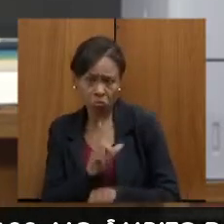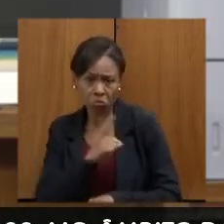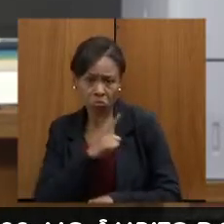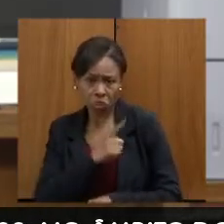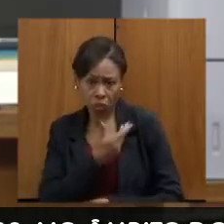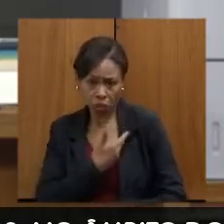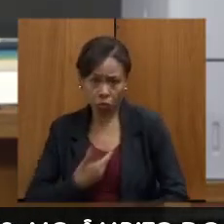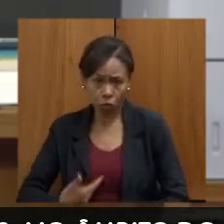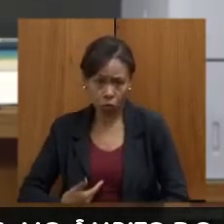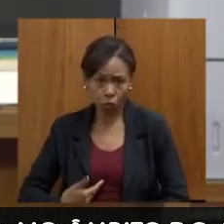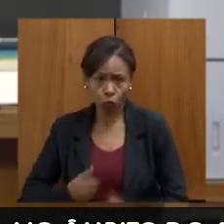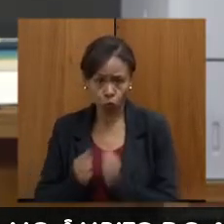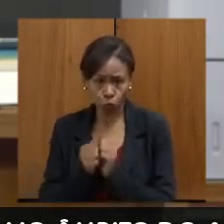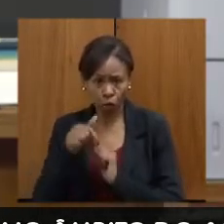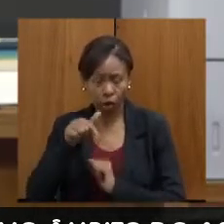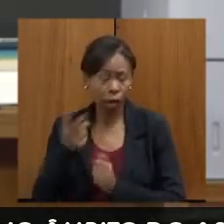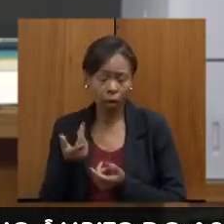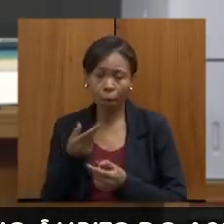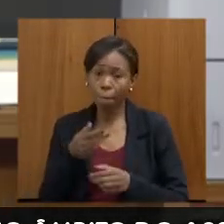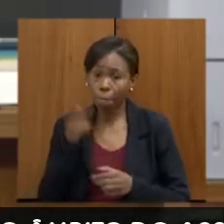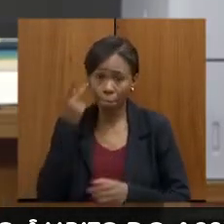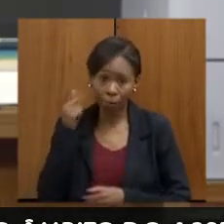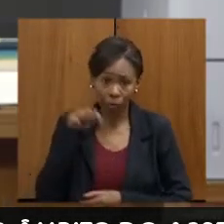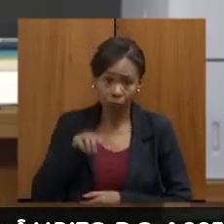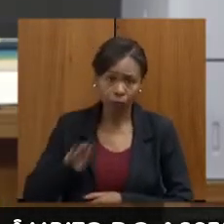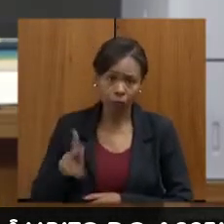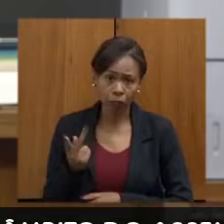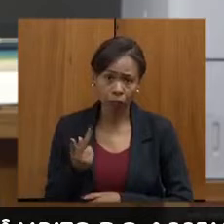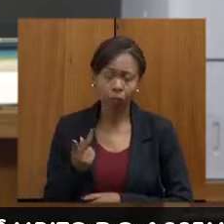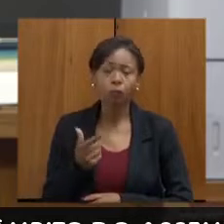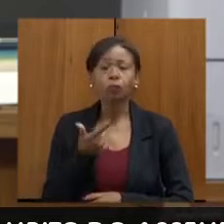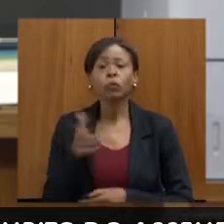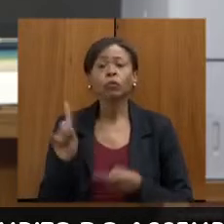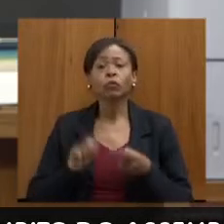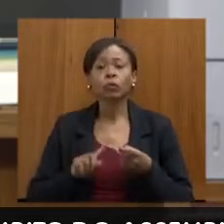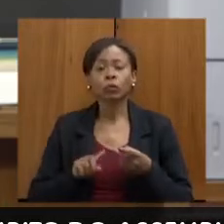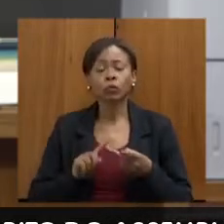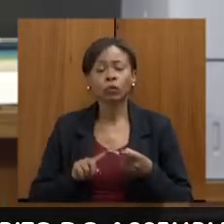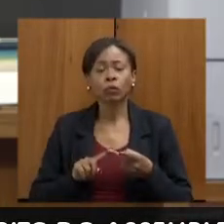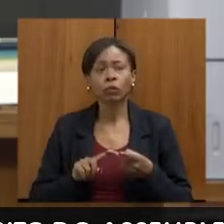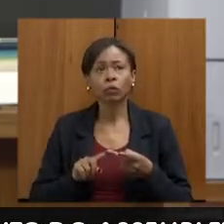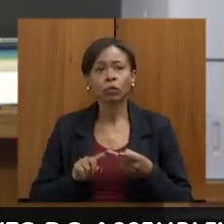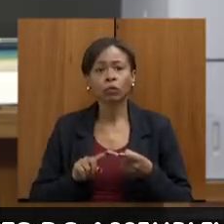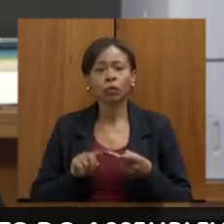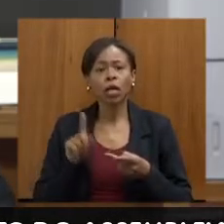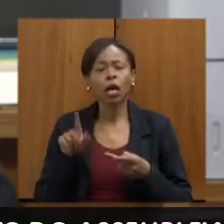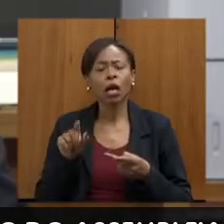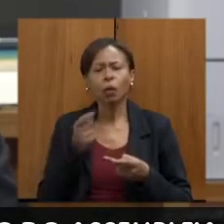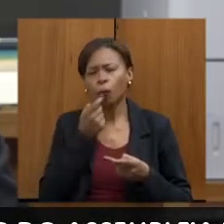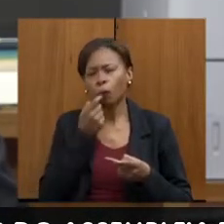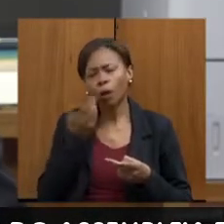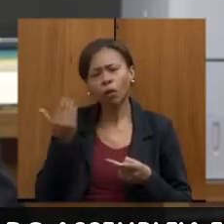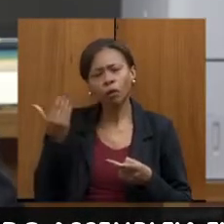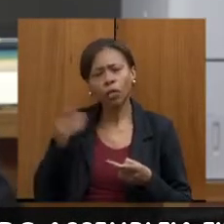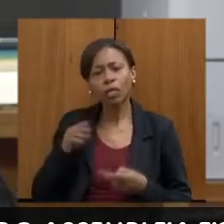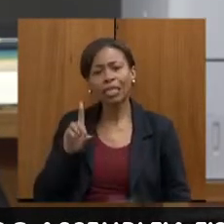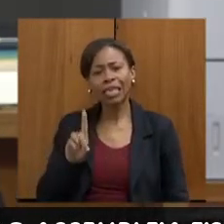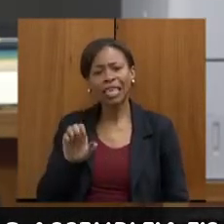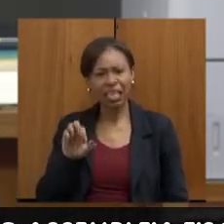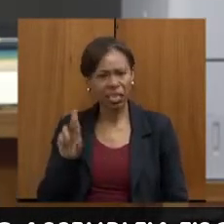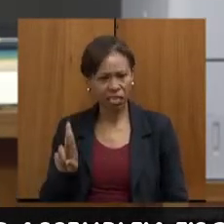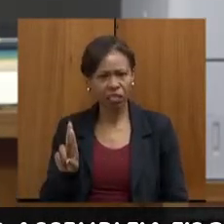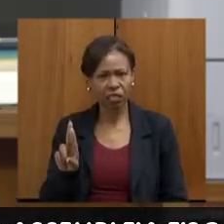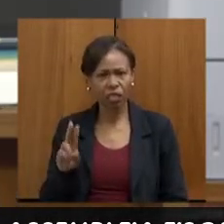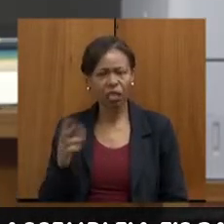à cidade de Belo Horizonte é outra questão a gente teve recentemente ao Dr